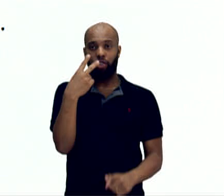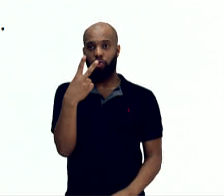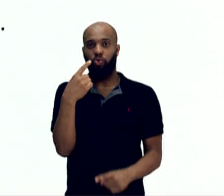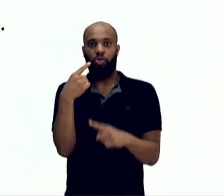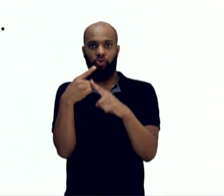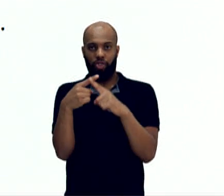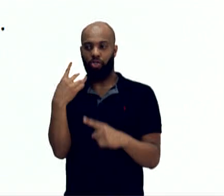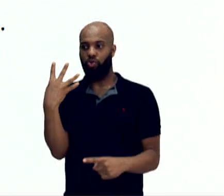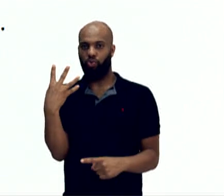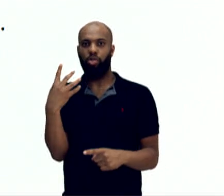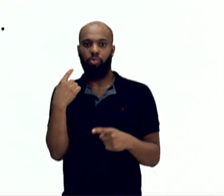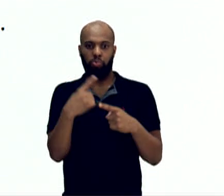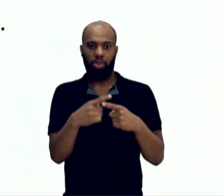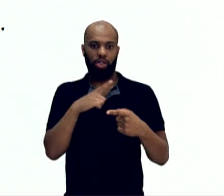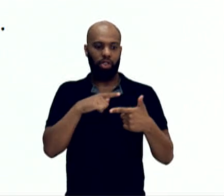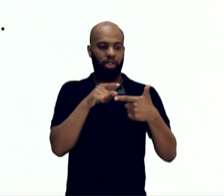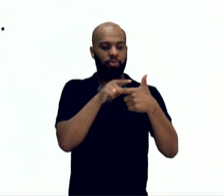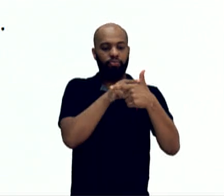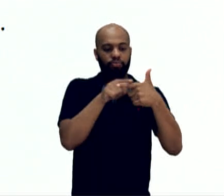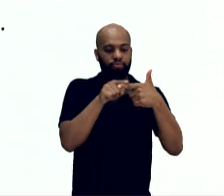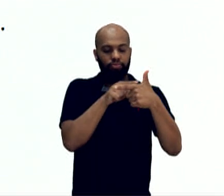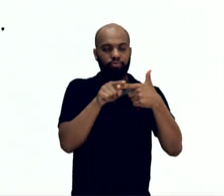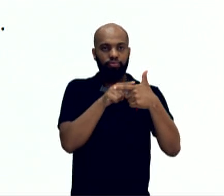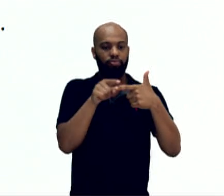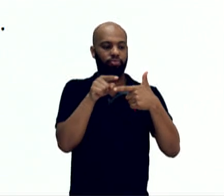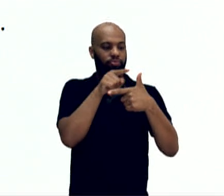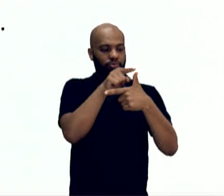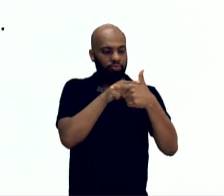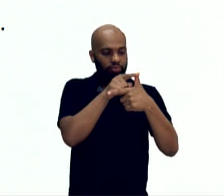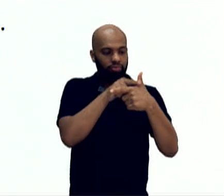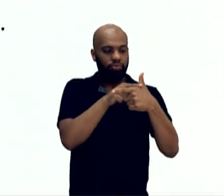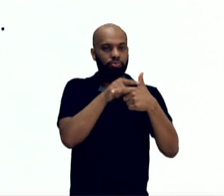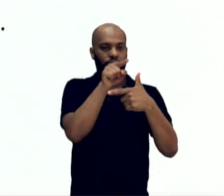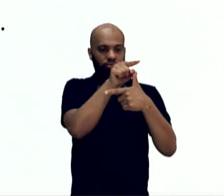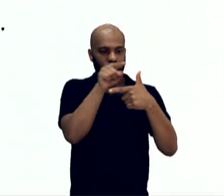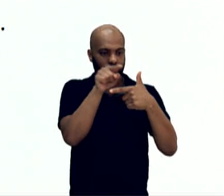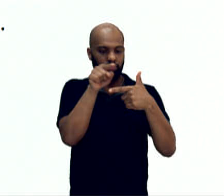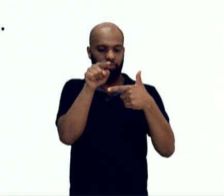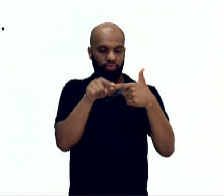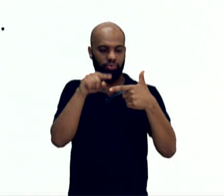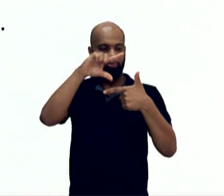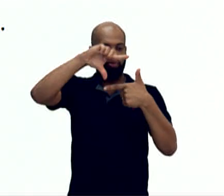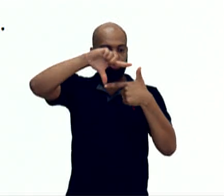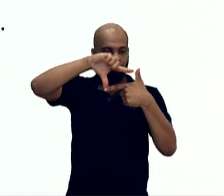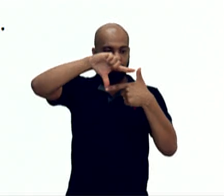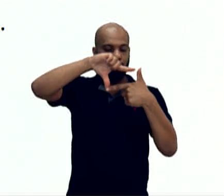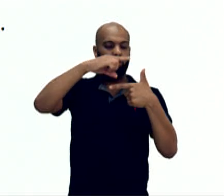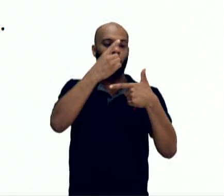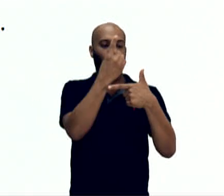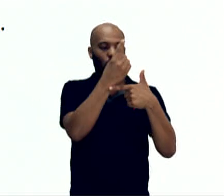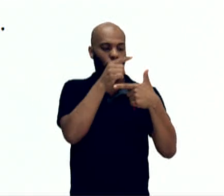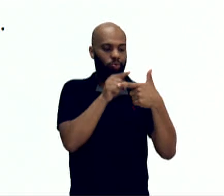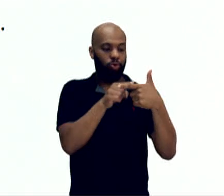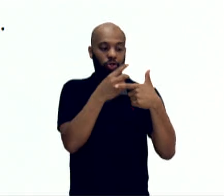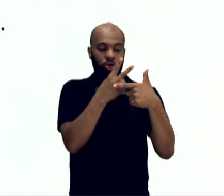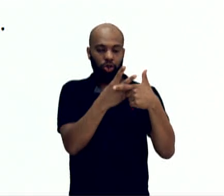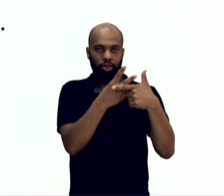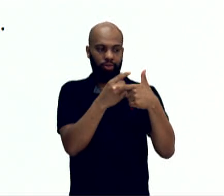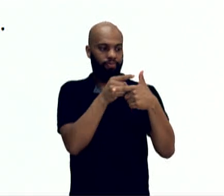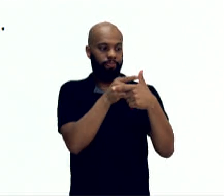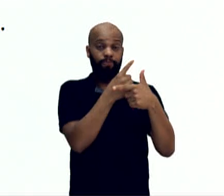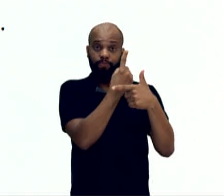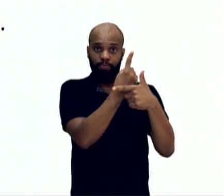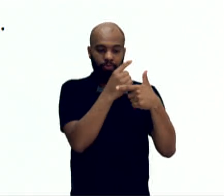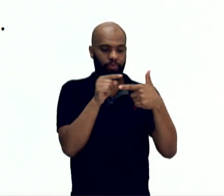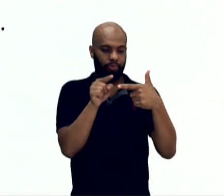tenho duas laterais, ou seja, eu tenho duas larguras aqui e tenho 2 comprimentos, não é assim? Lembra lá do terreno do seu